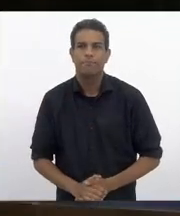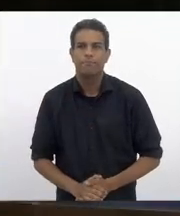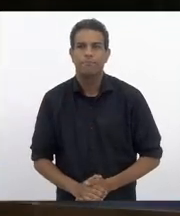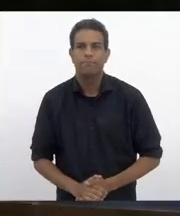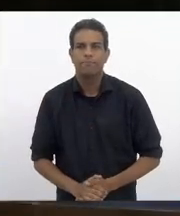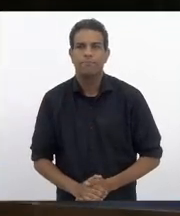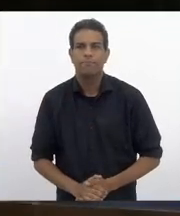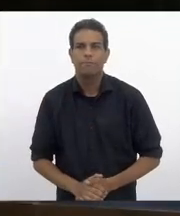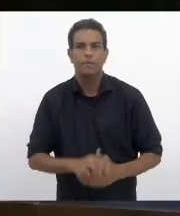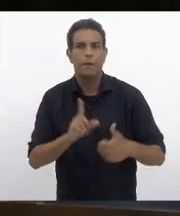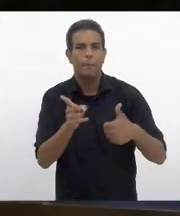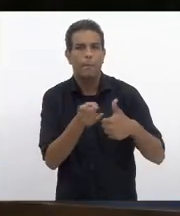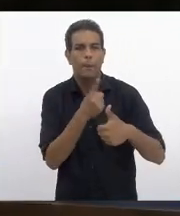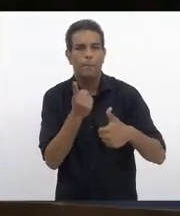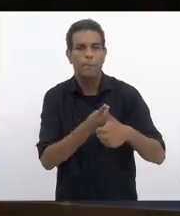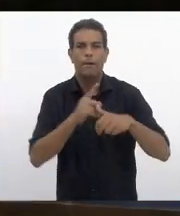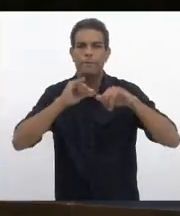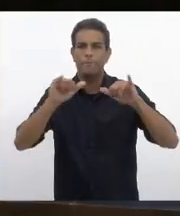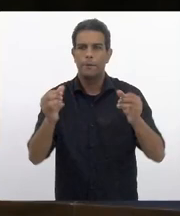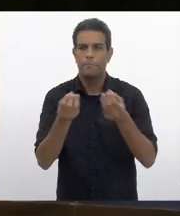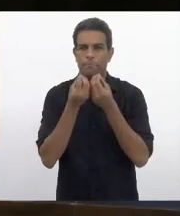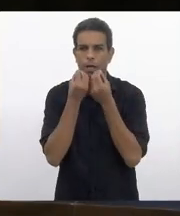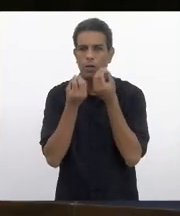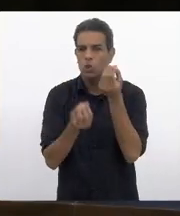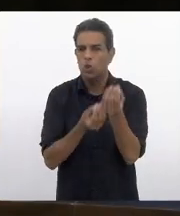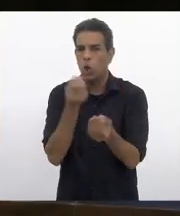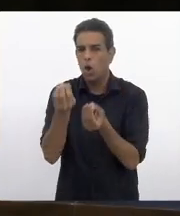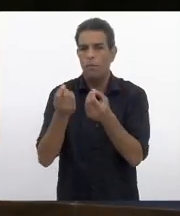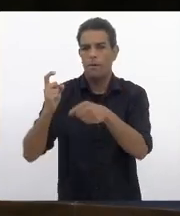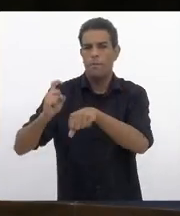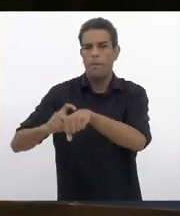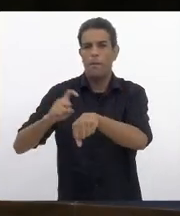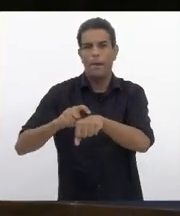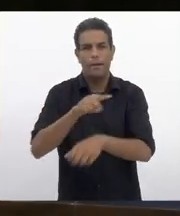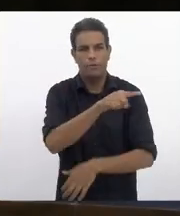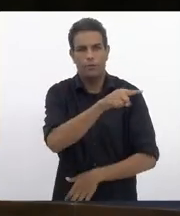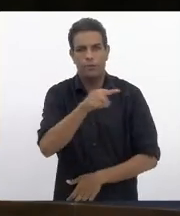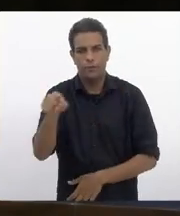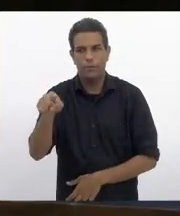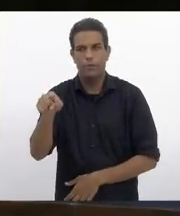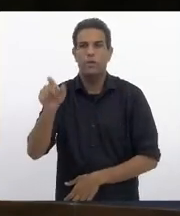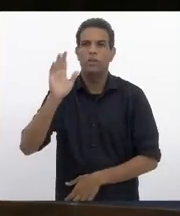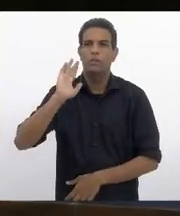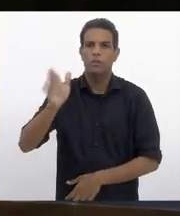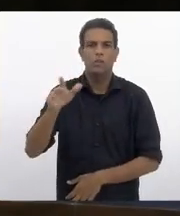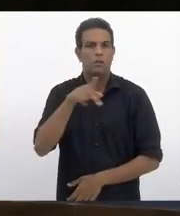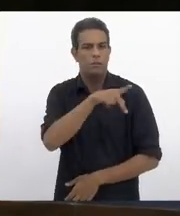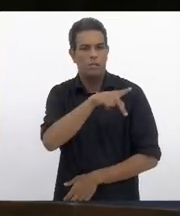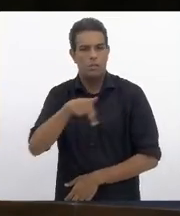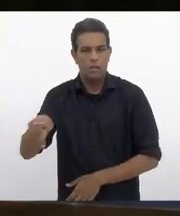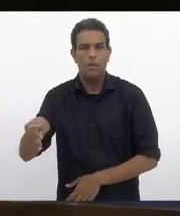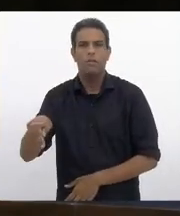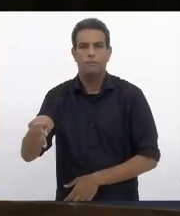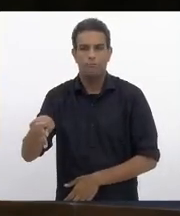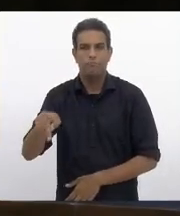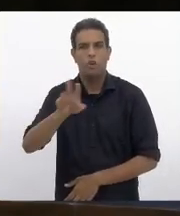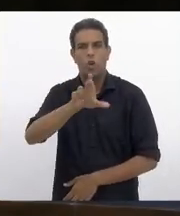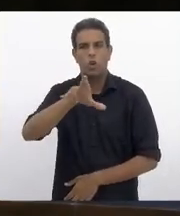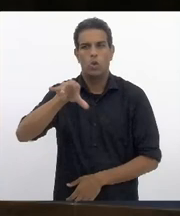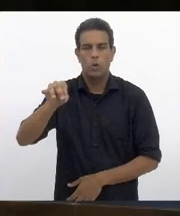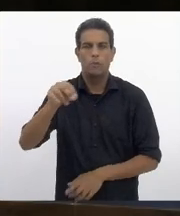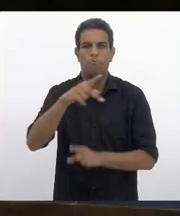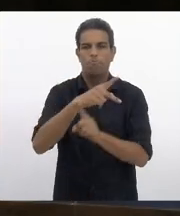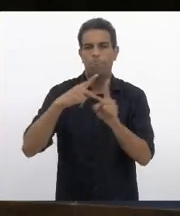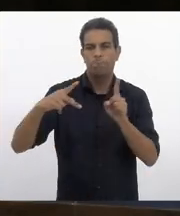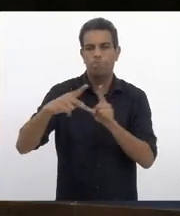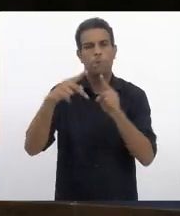Agradecer primeiramente aqui essa oportunidade ao nosso grande presidente do Rio Previdência, doutor Sérgio Aureliano,